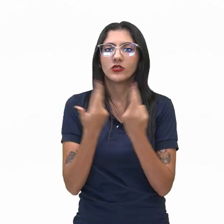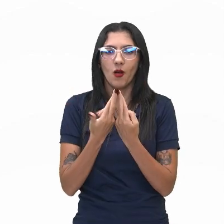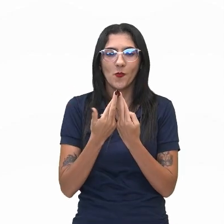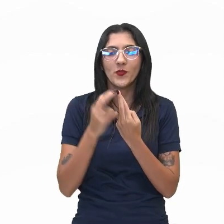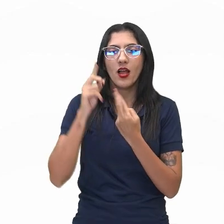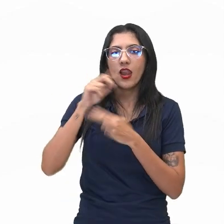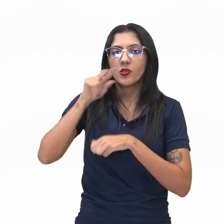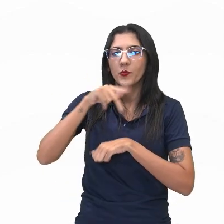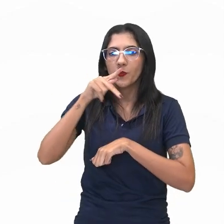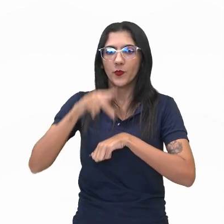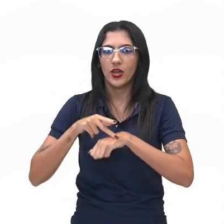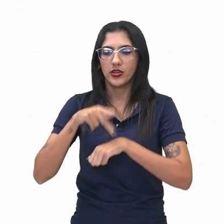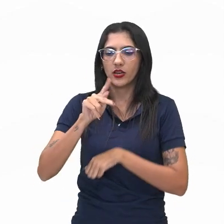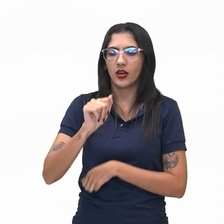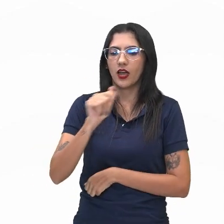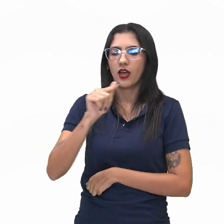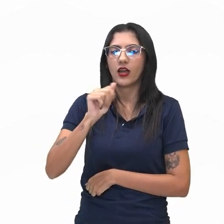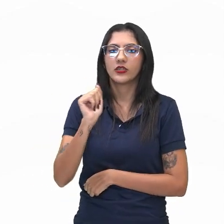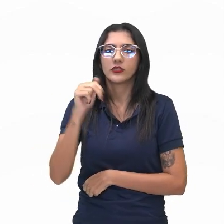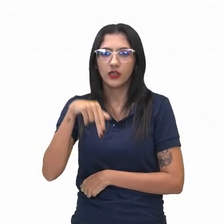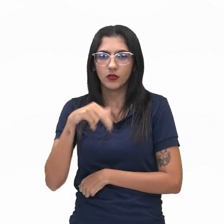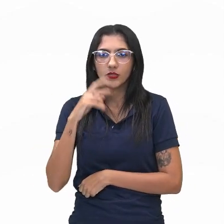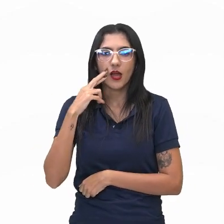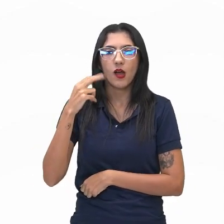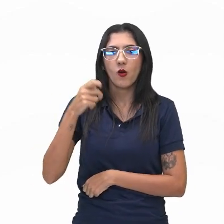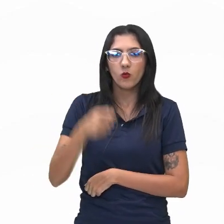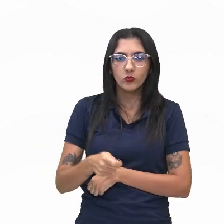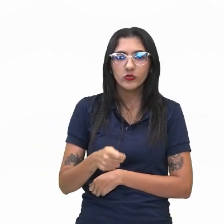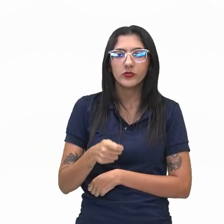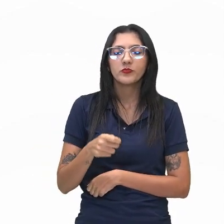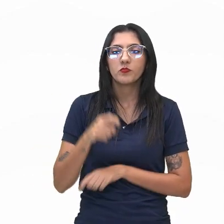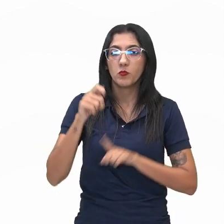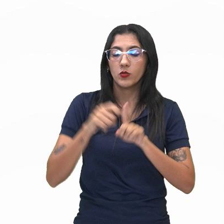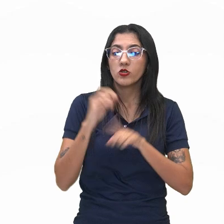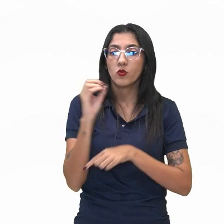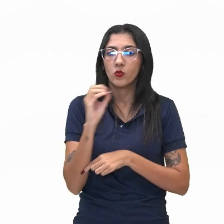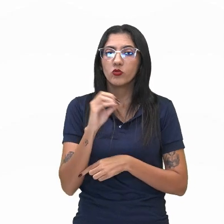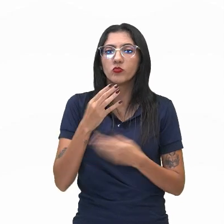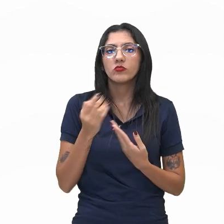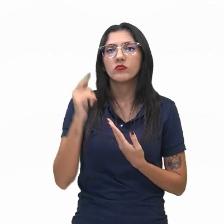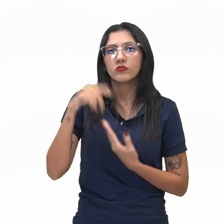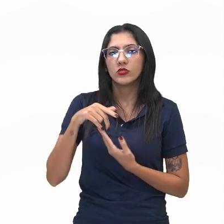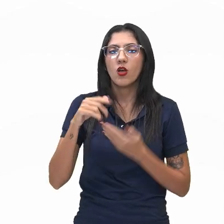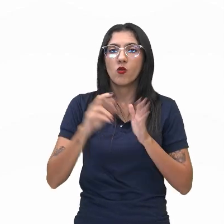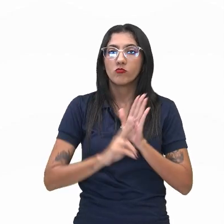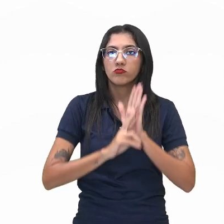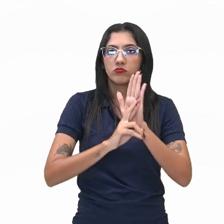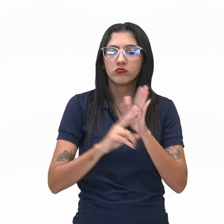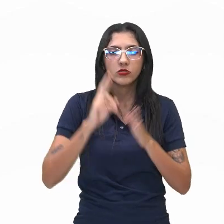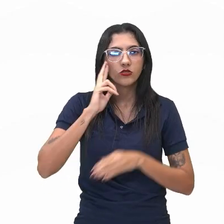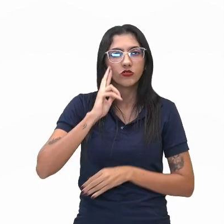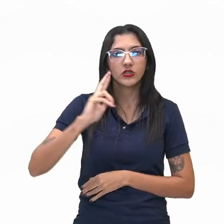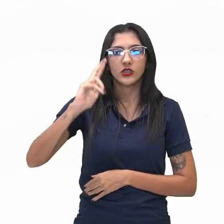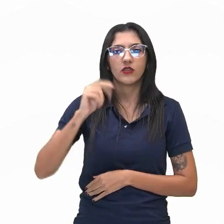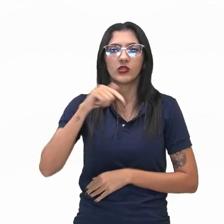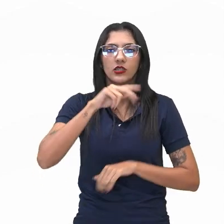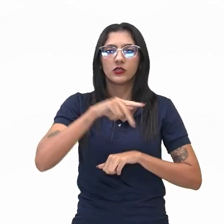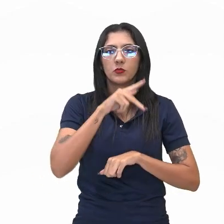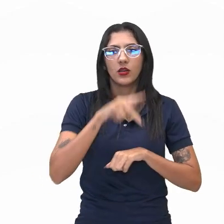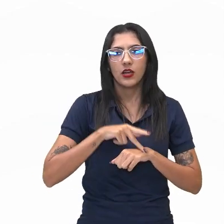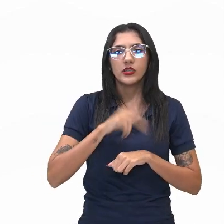em Kazan, no mês de outubro. E durante a cúpula, gente, os líderes dos atuais países membros, eles